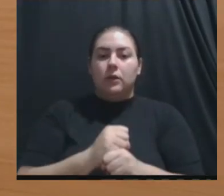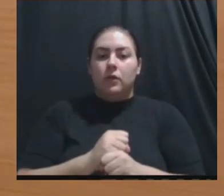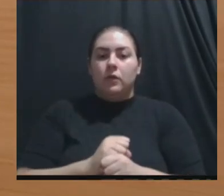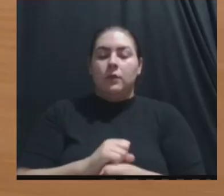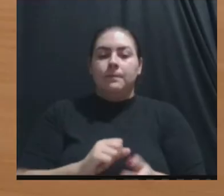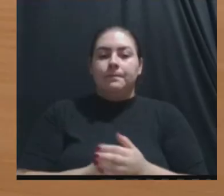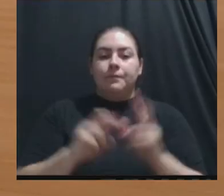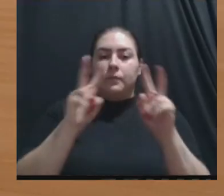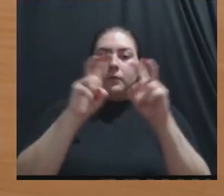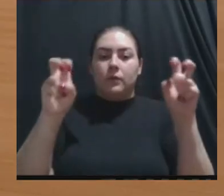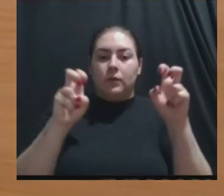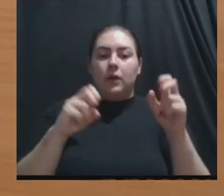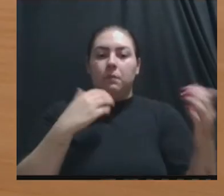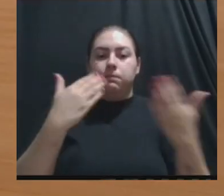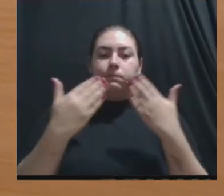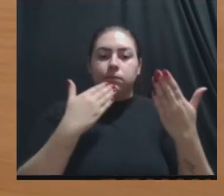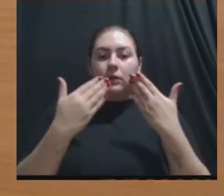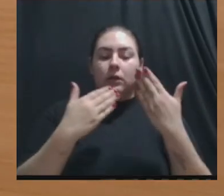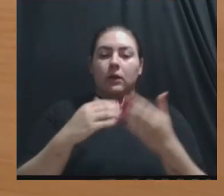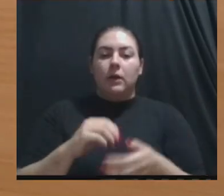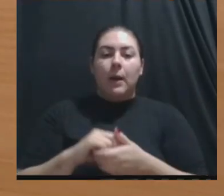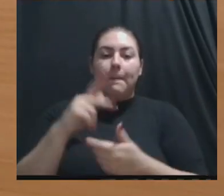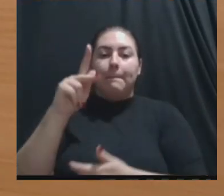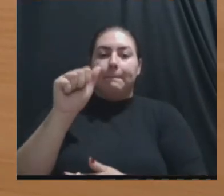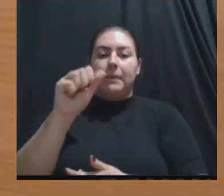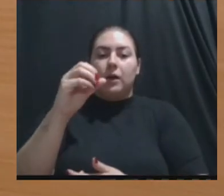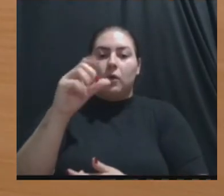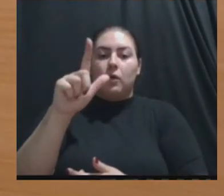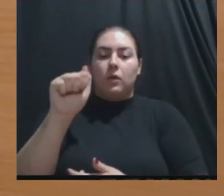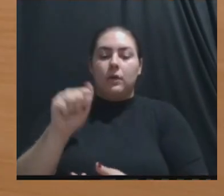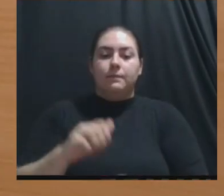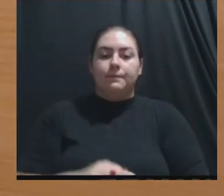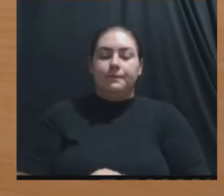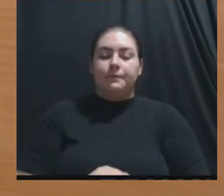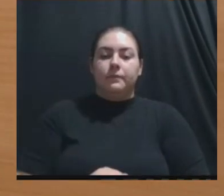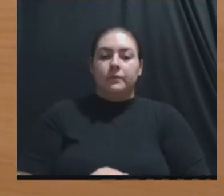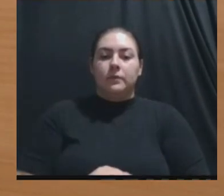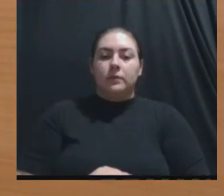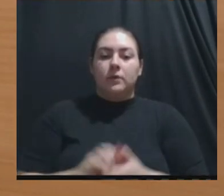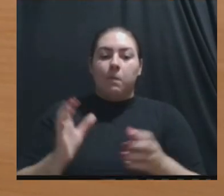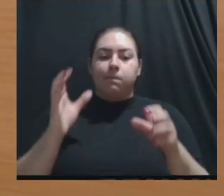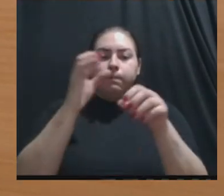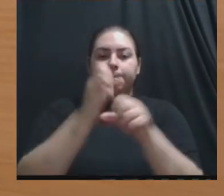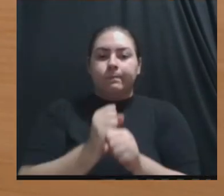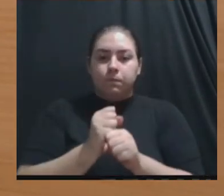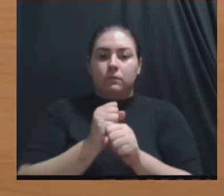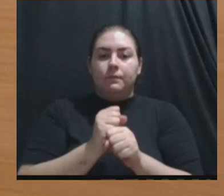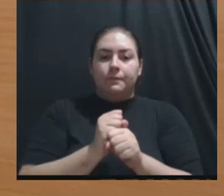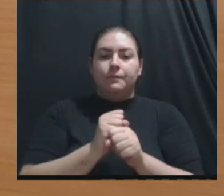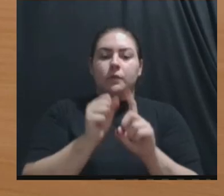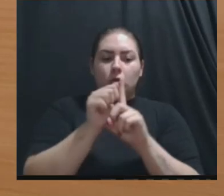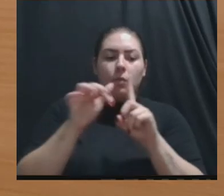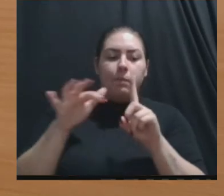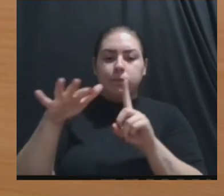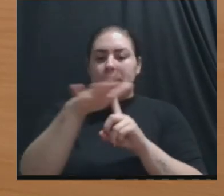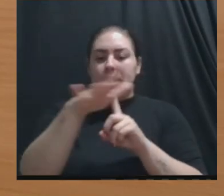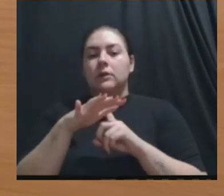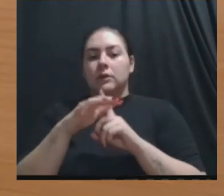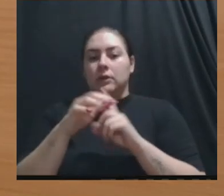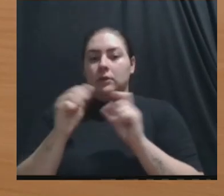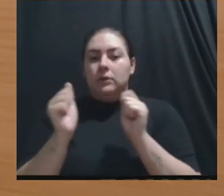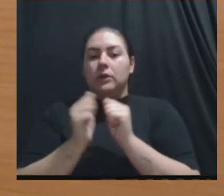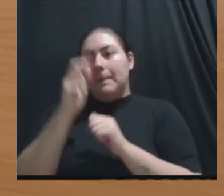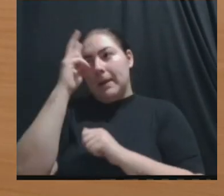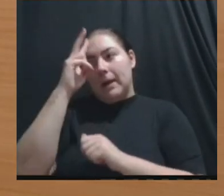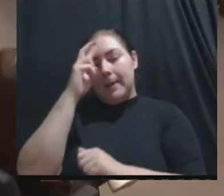vereadora Paola Miguel aqui na Câmara, que uniu movimentos sociais para relembrar os 30 anos que marcam